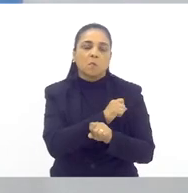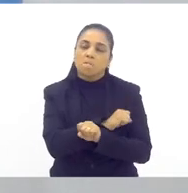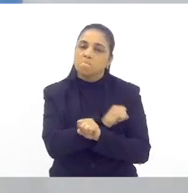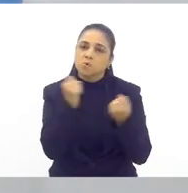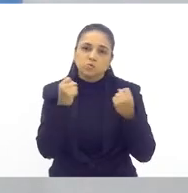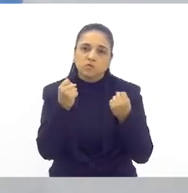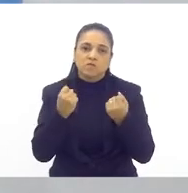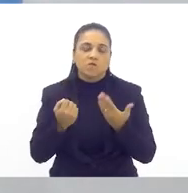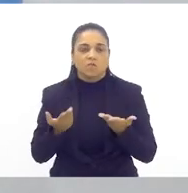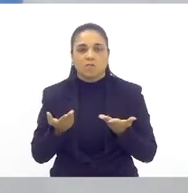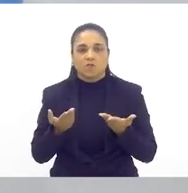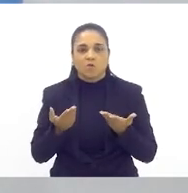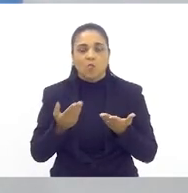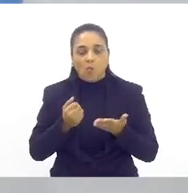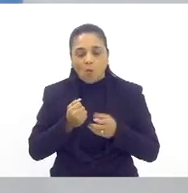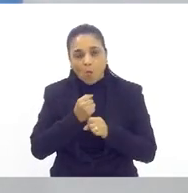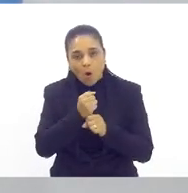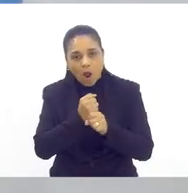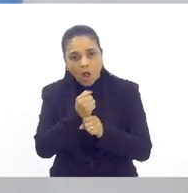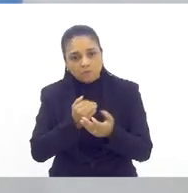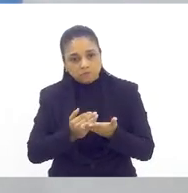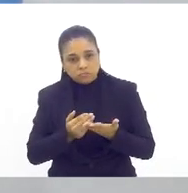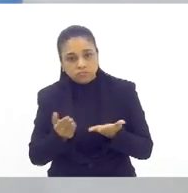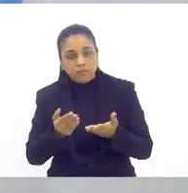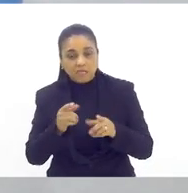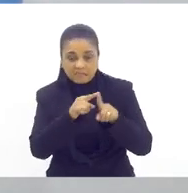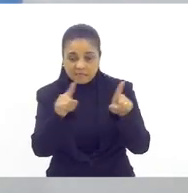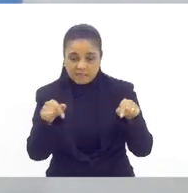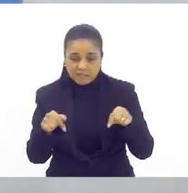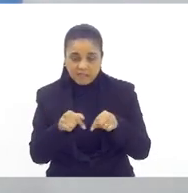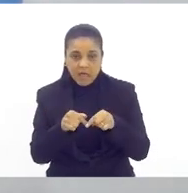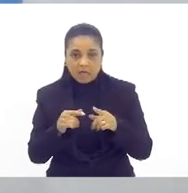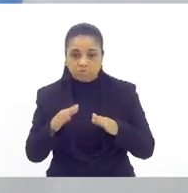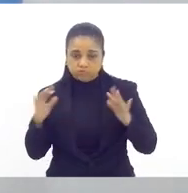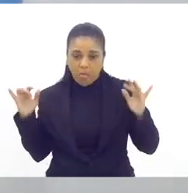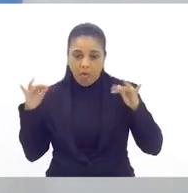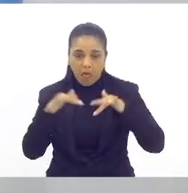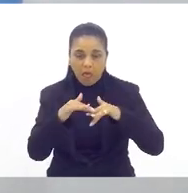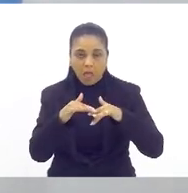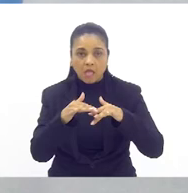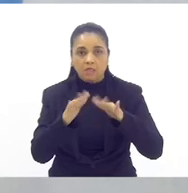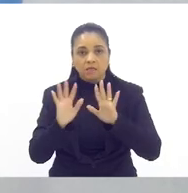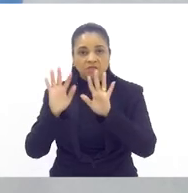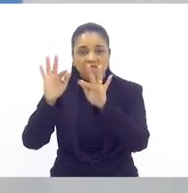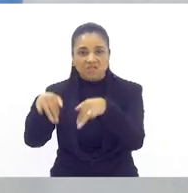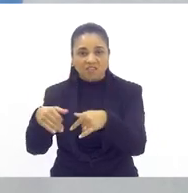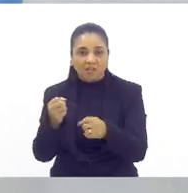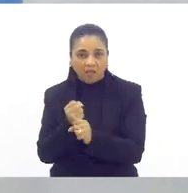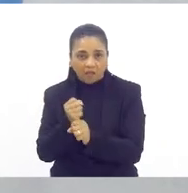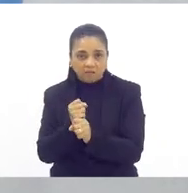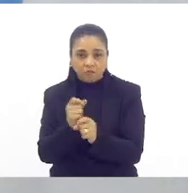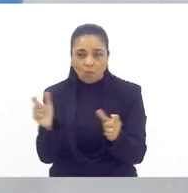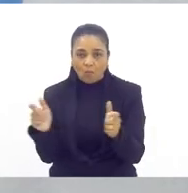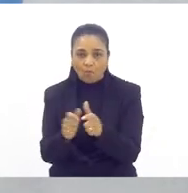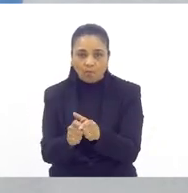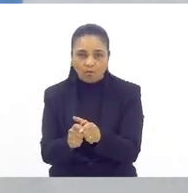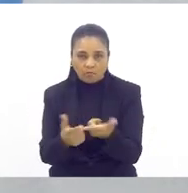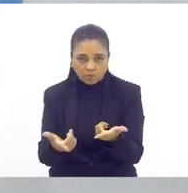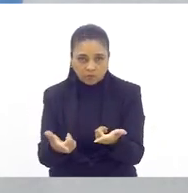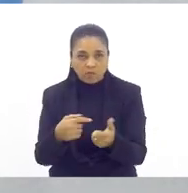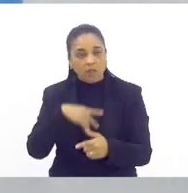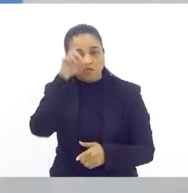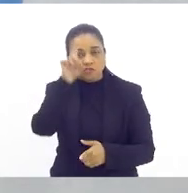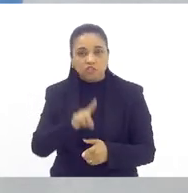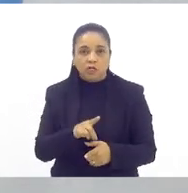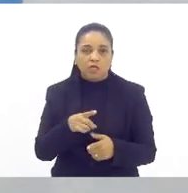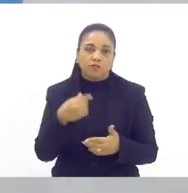de fato o ano né com a sala cheia e terminar com a sala vazia como foi apontada aqui né justamente pela falta de concessão do direito